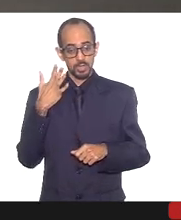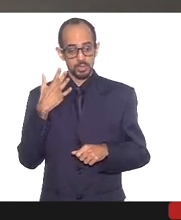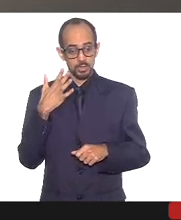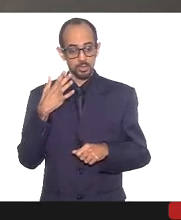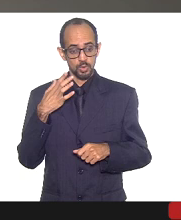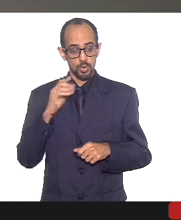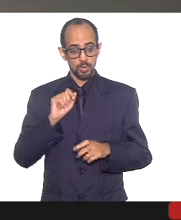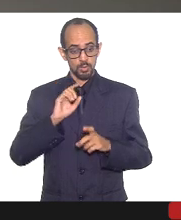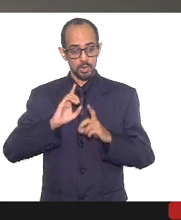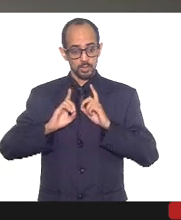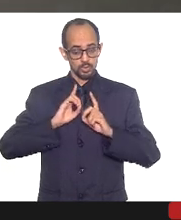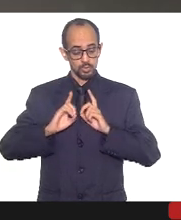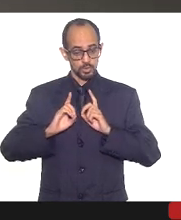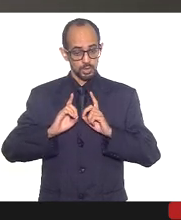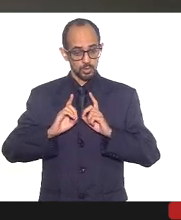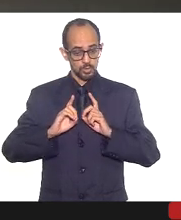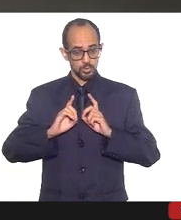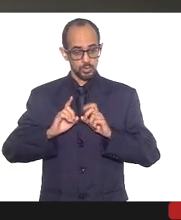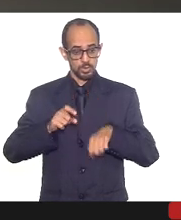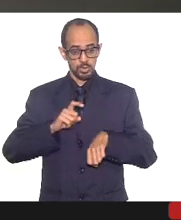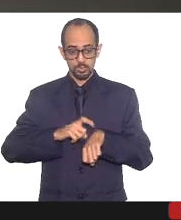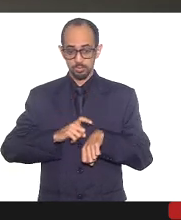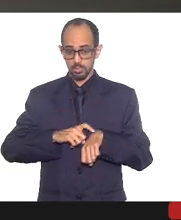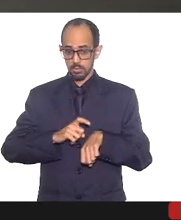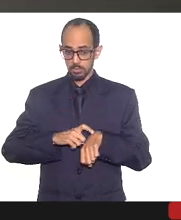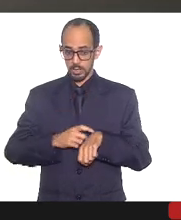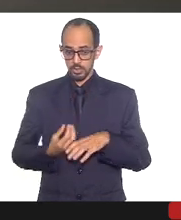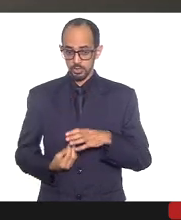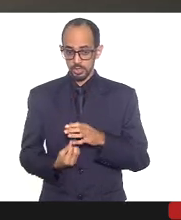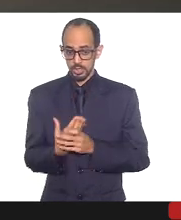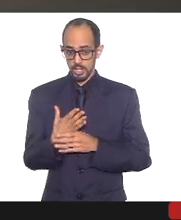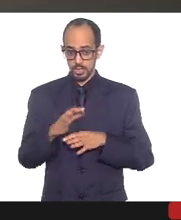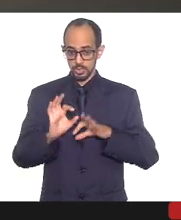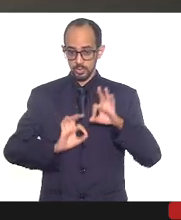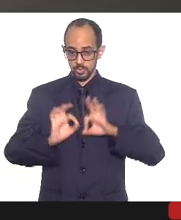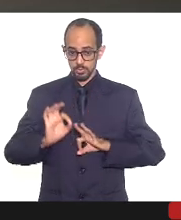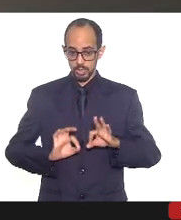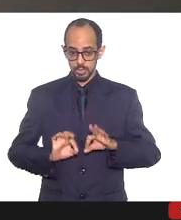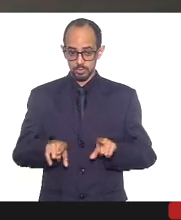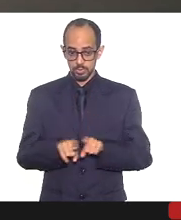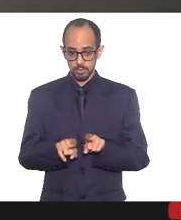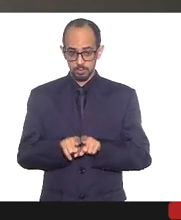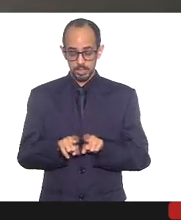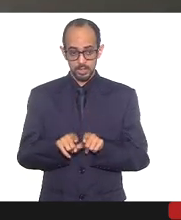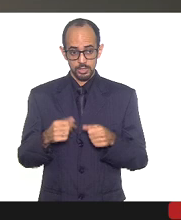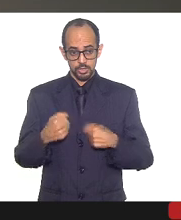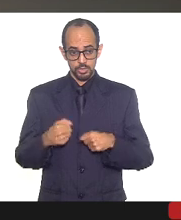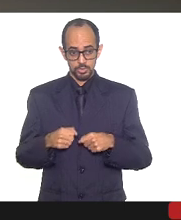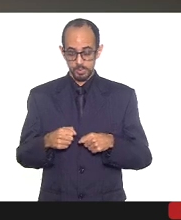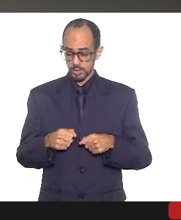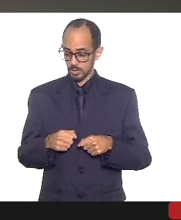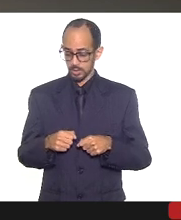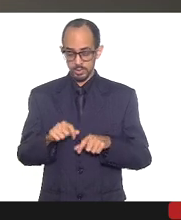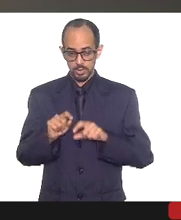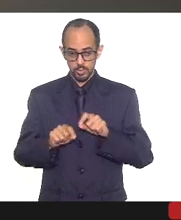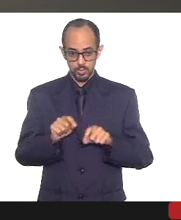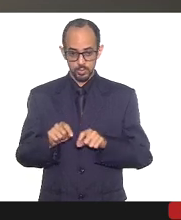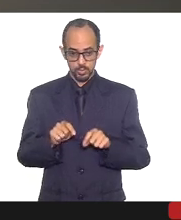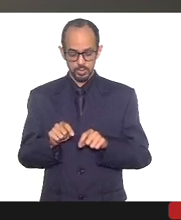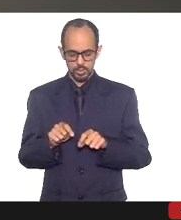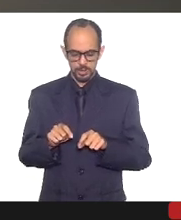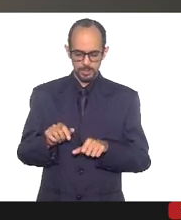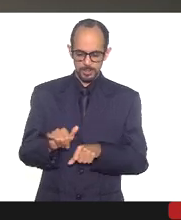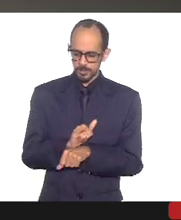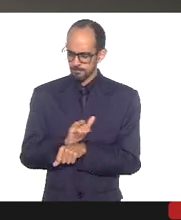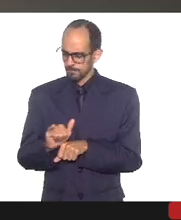coisas. Estamos num momento de elaboração do plano, que é onde a gente vai ter que pegar essas pequenas